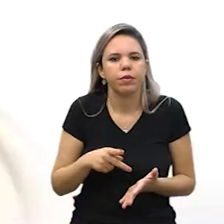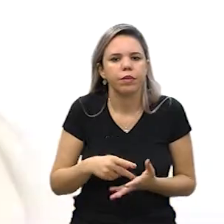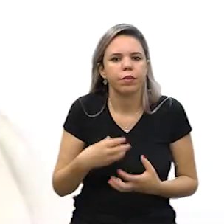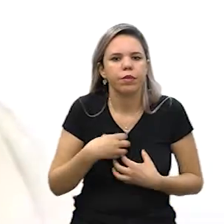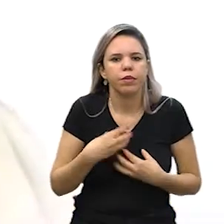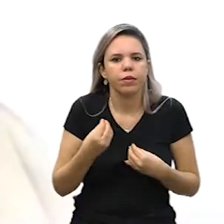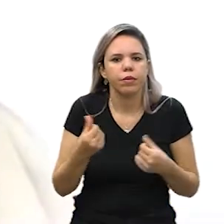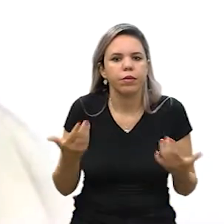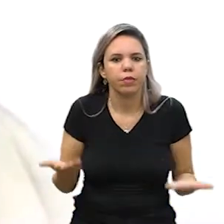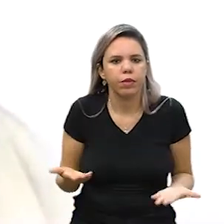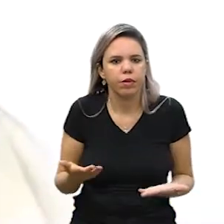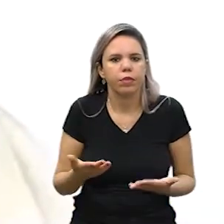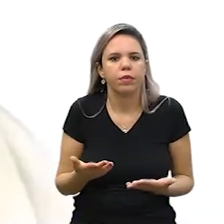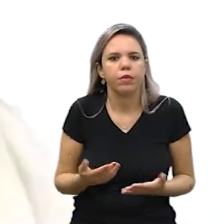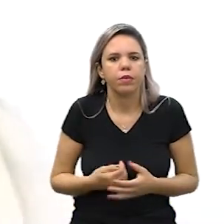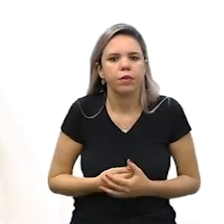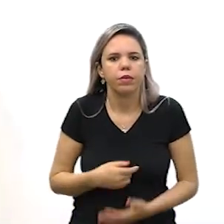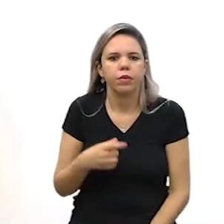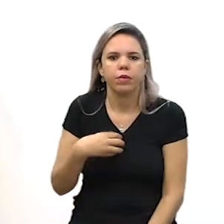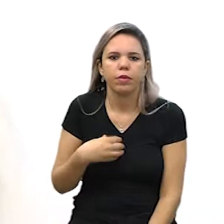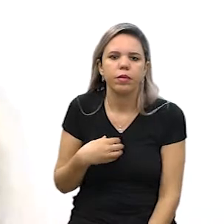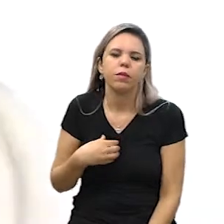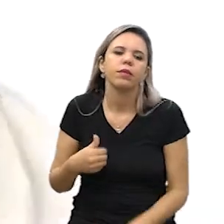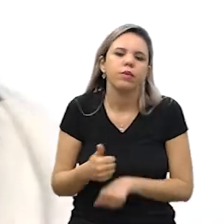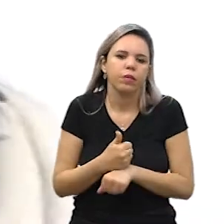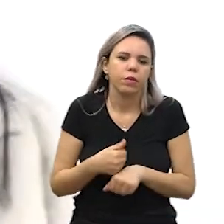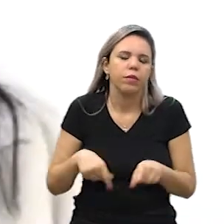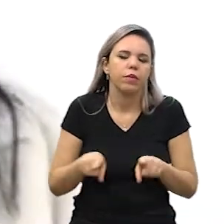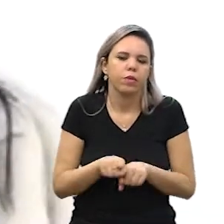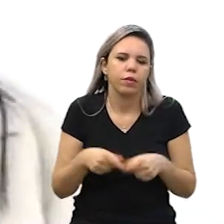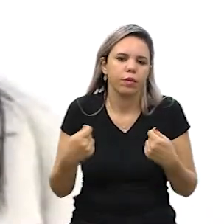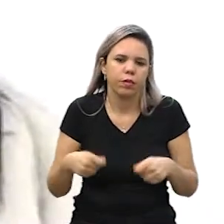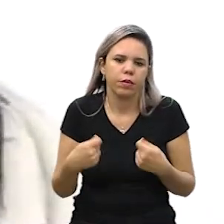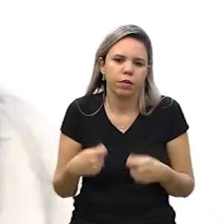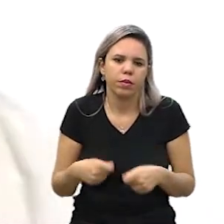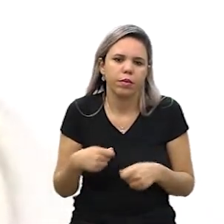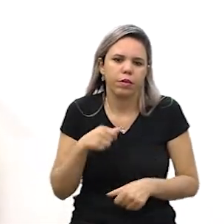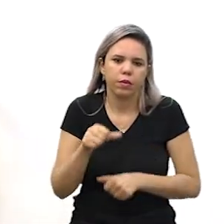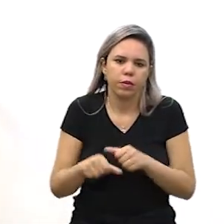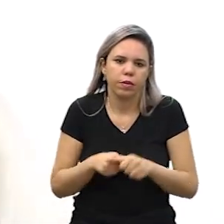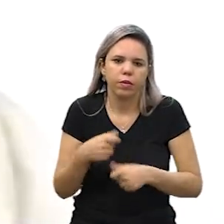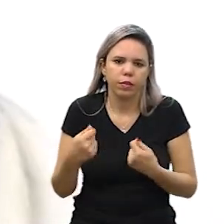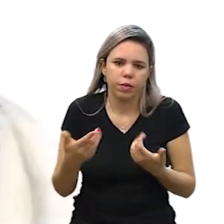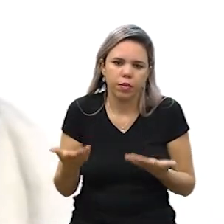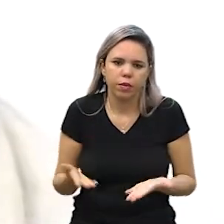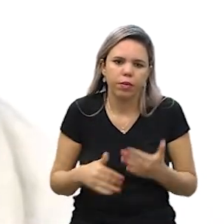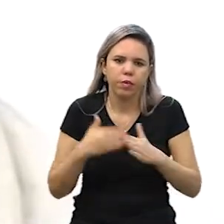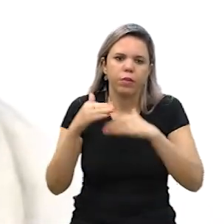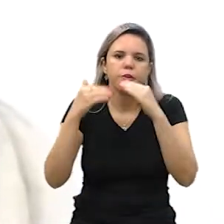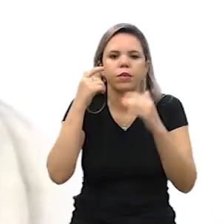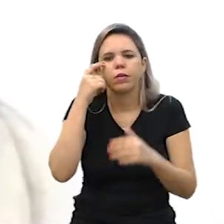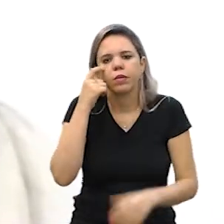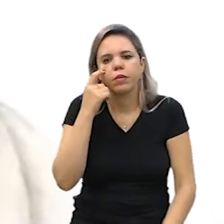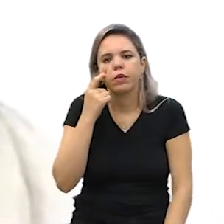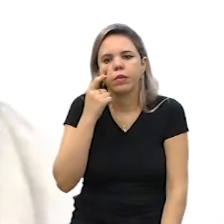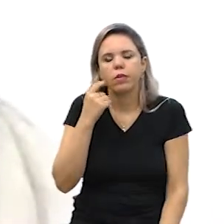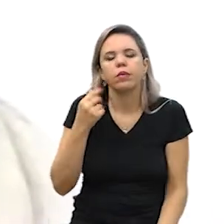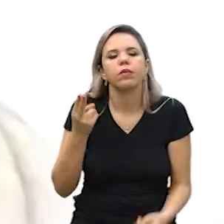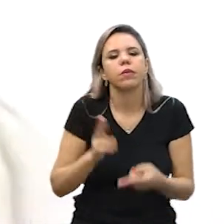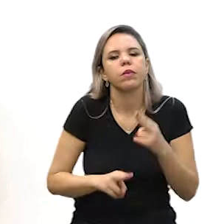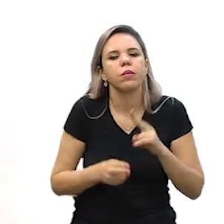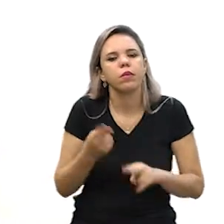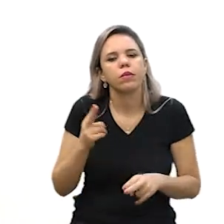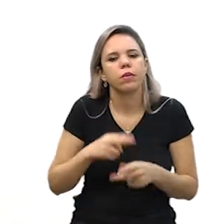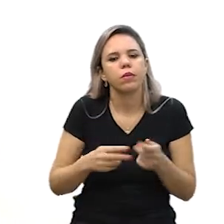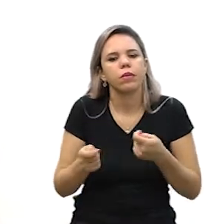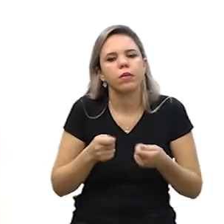Sensorial, enfim. Então, este corpo docente também precisa dessa renovação, precisa desse desenvolvimento de habilidade